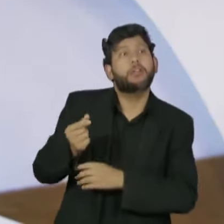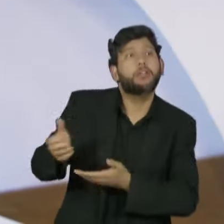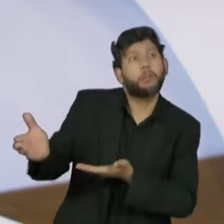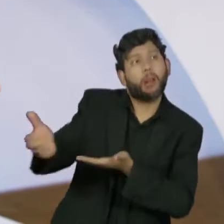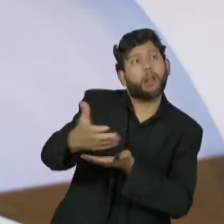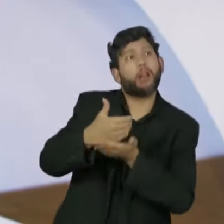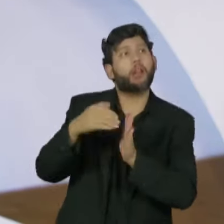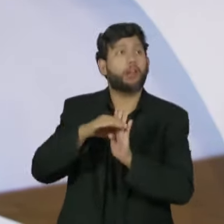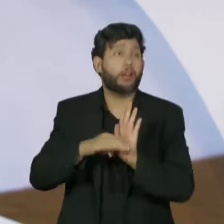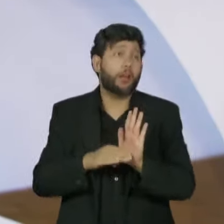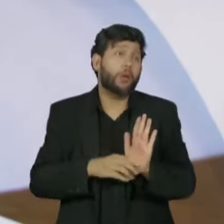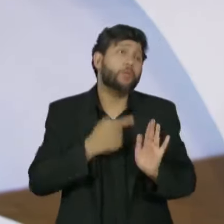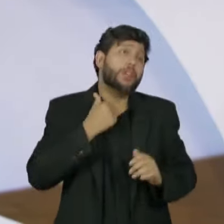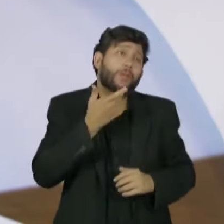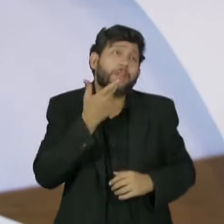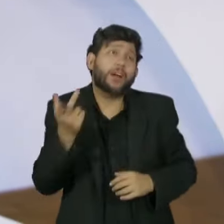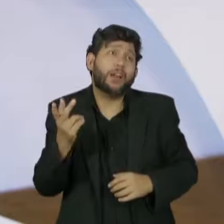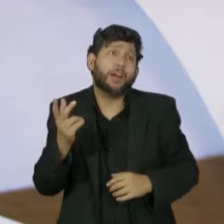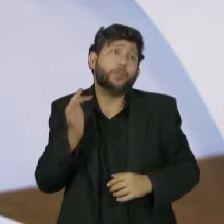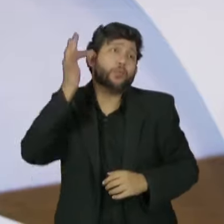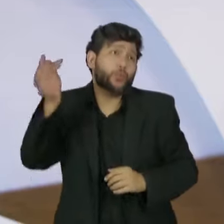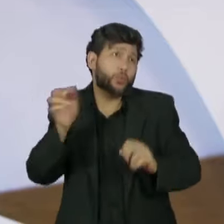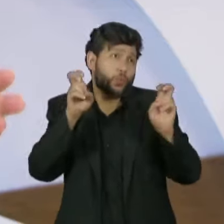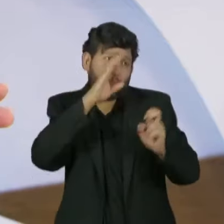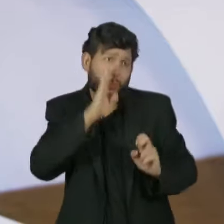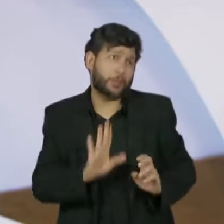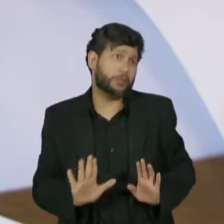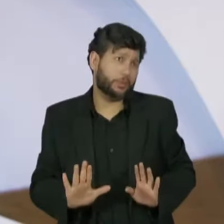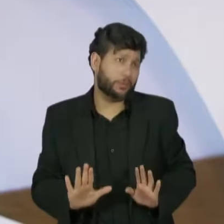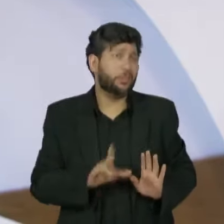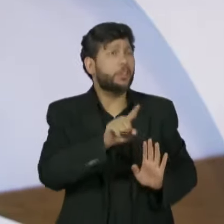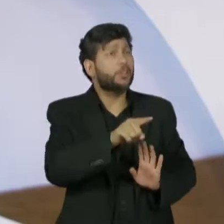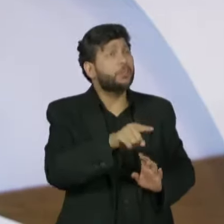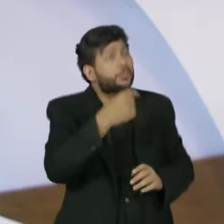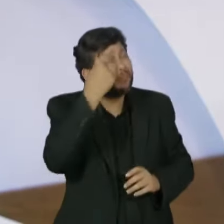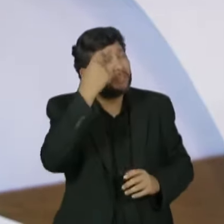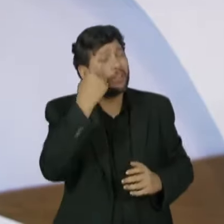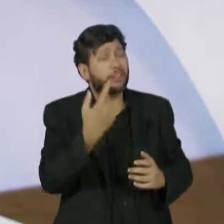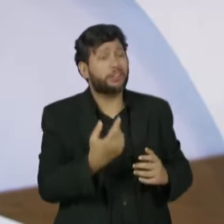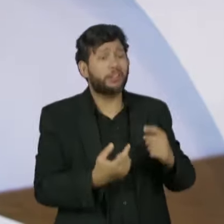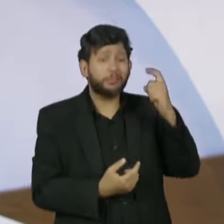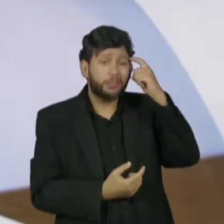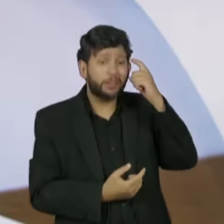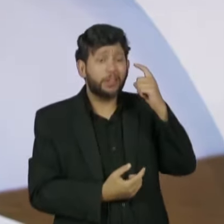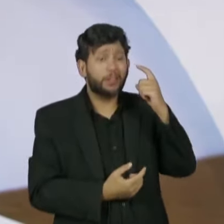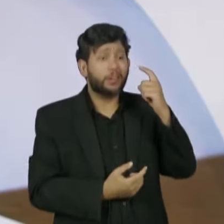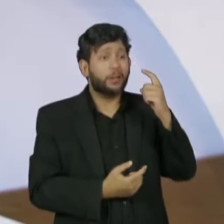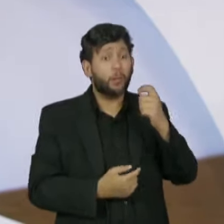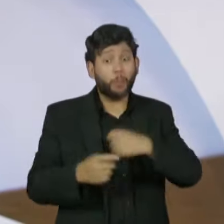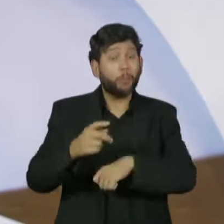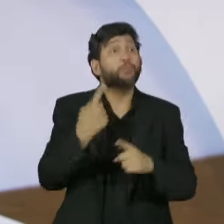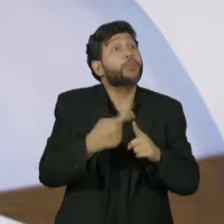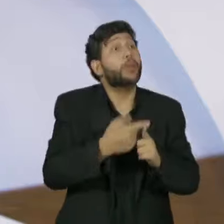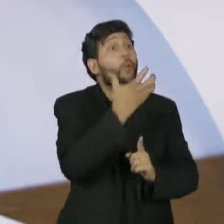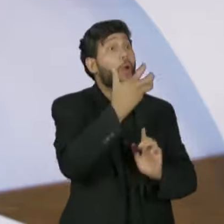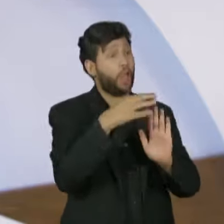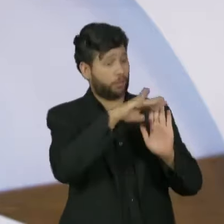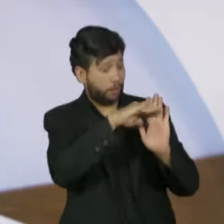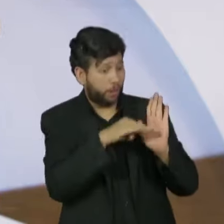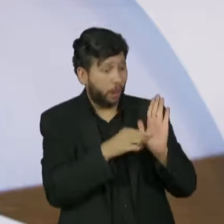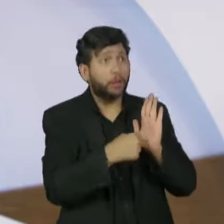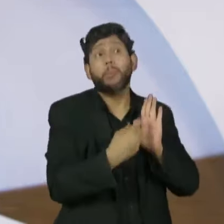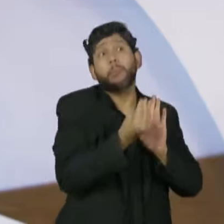E eu queria falar um pouco do futuro também desse país. Porque isso tudo é pressuposto para construir um país diferente,